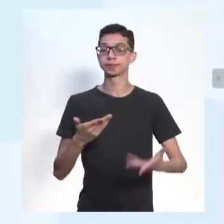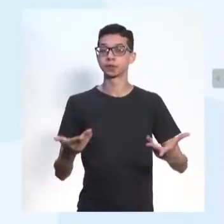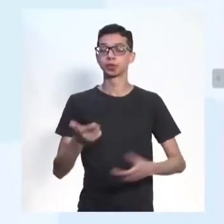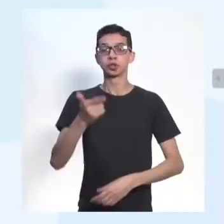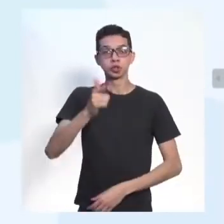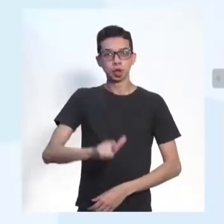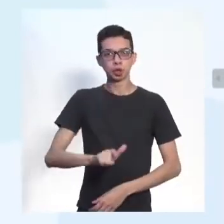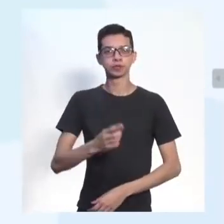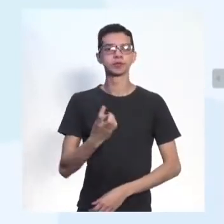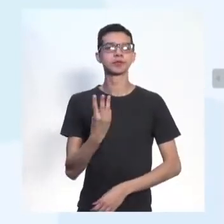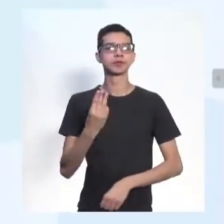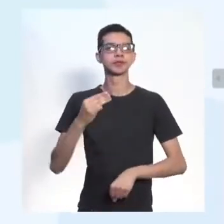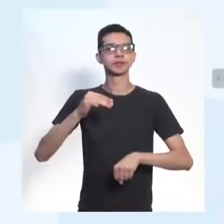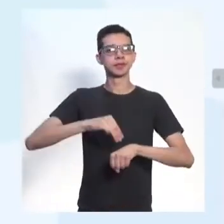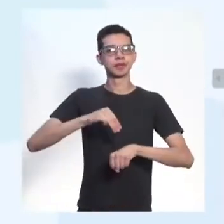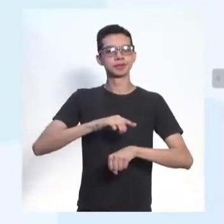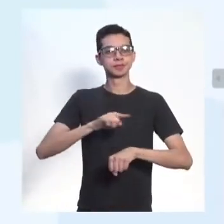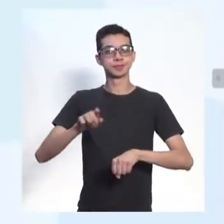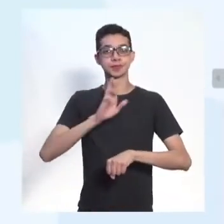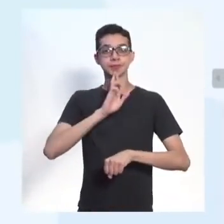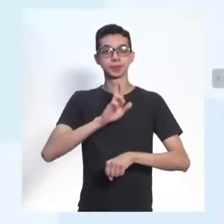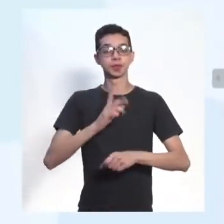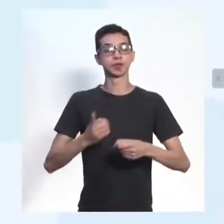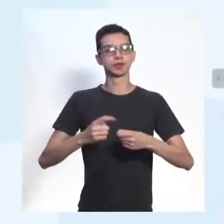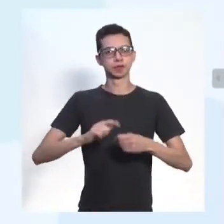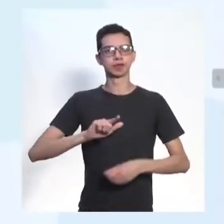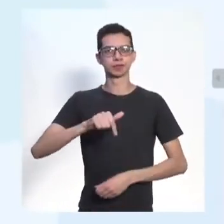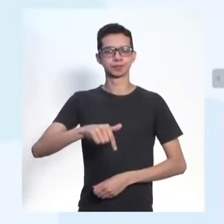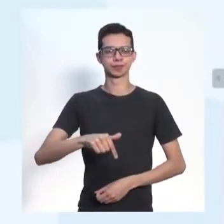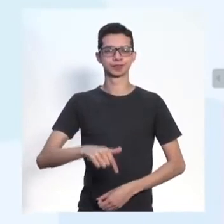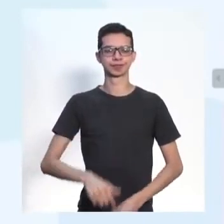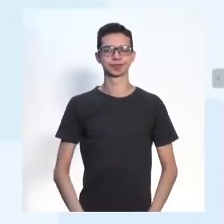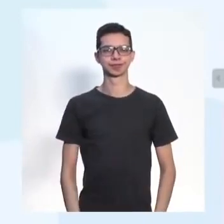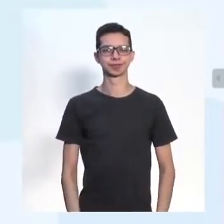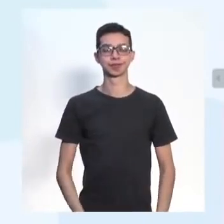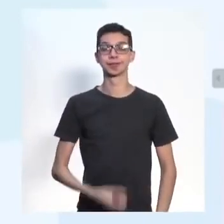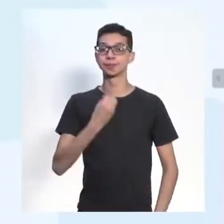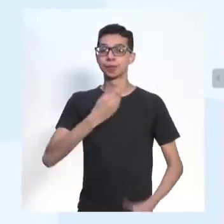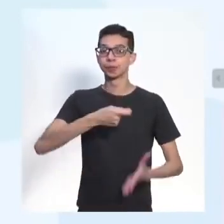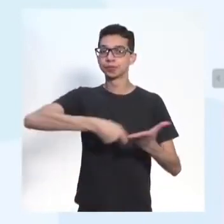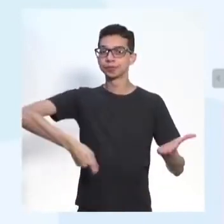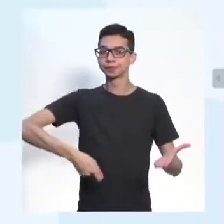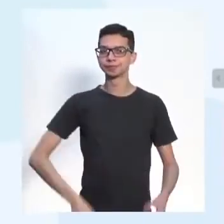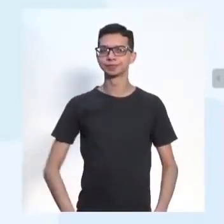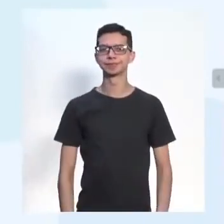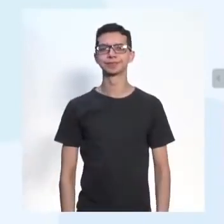novo, 3 minutinhos para vocês. A gente já retorna com a resposta. Bom trabalho!